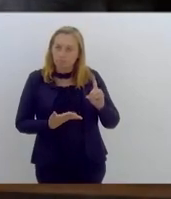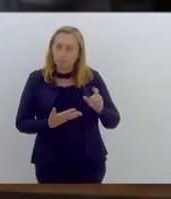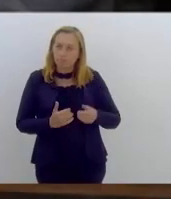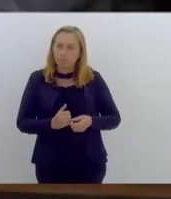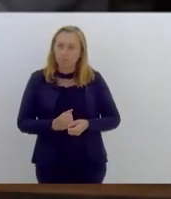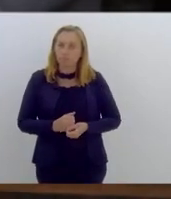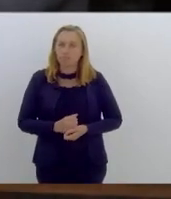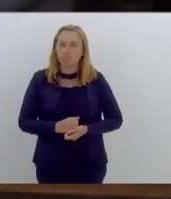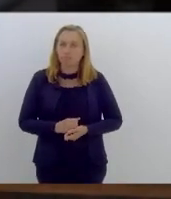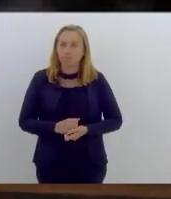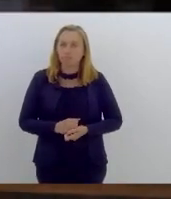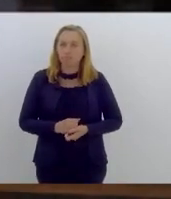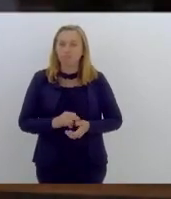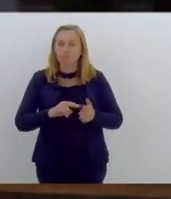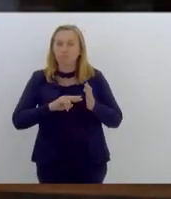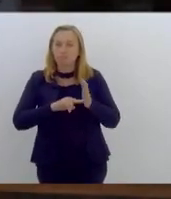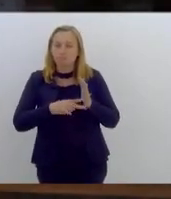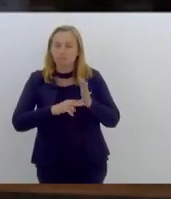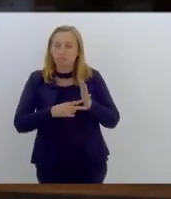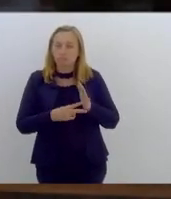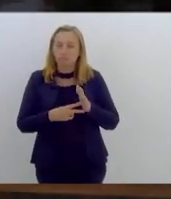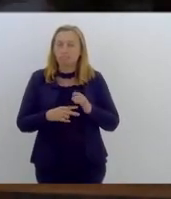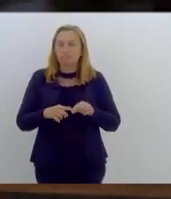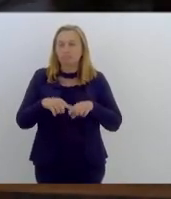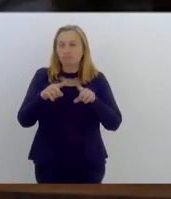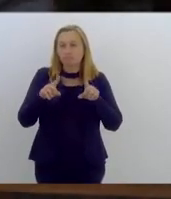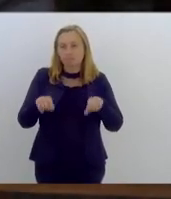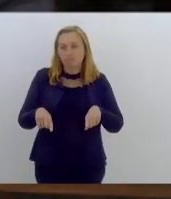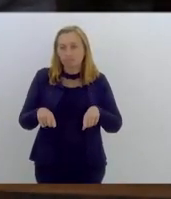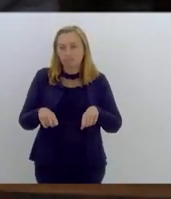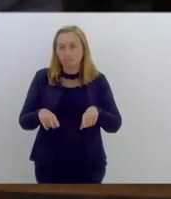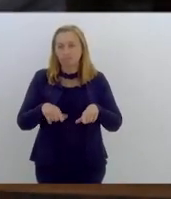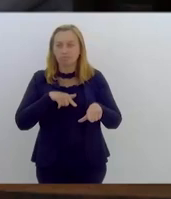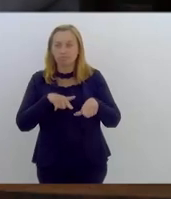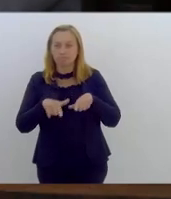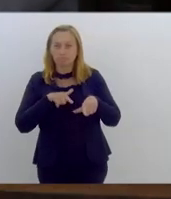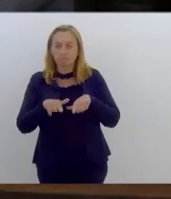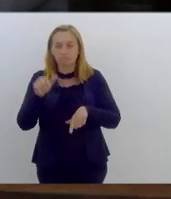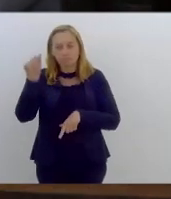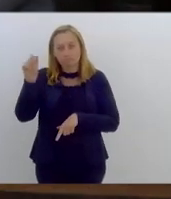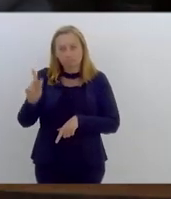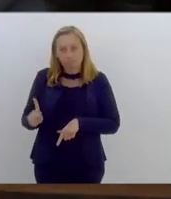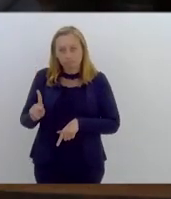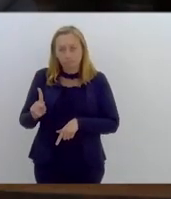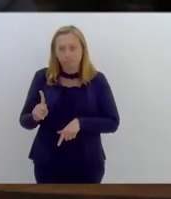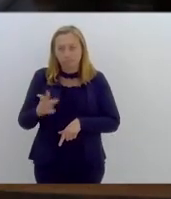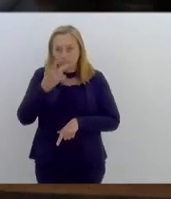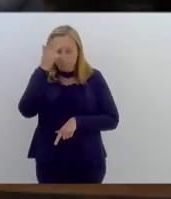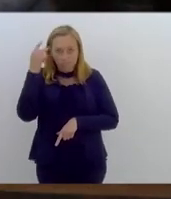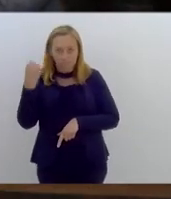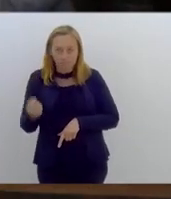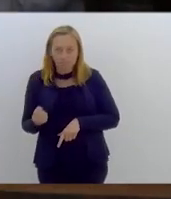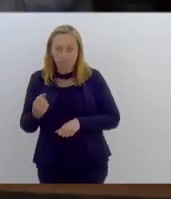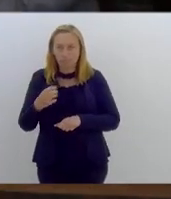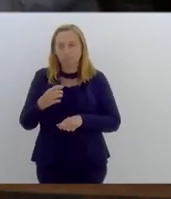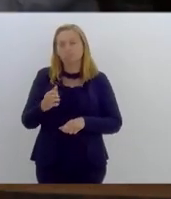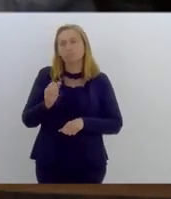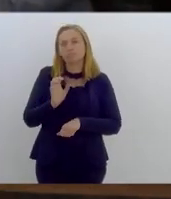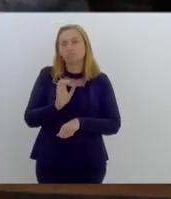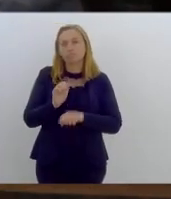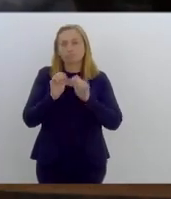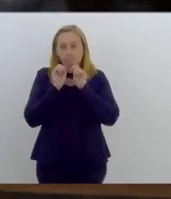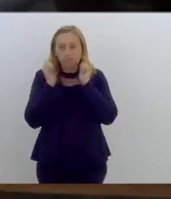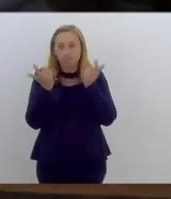Sincial, Sindicato dos Servidores Efetivos, Ativos e Inativos da Assembleia Legislativa do Estado do Rio de